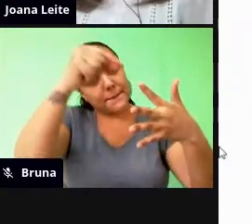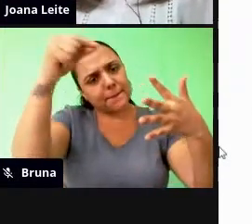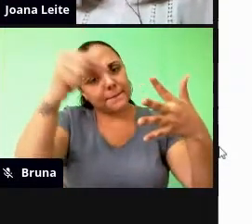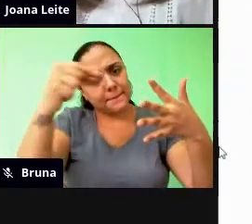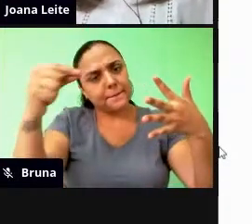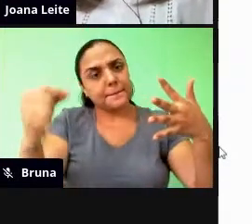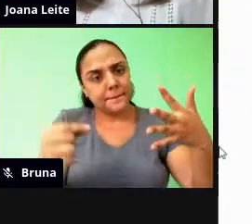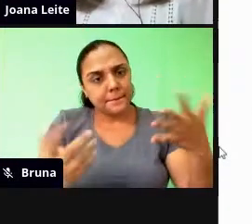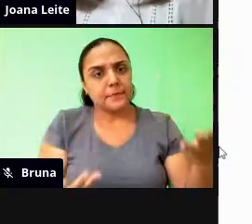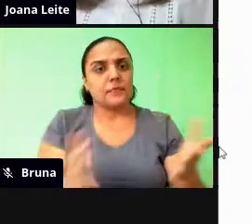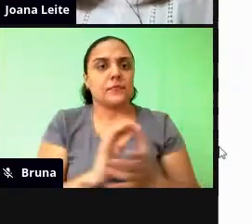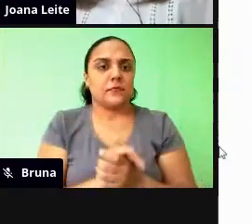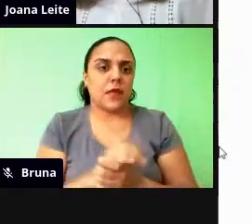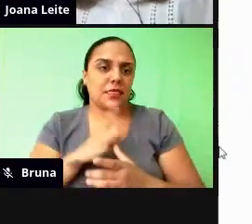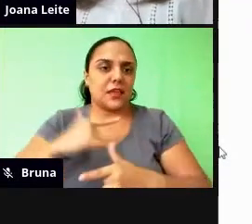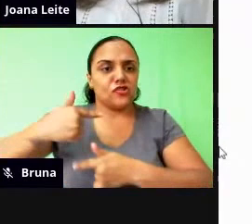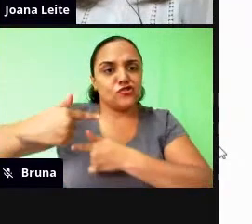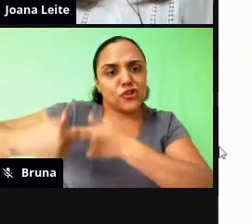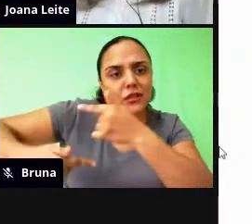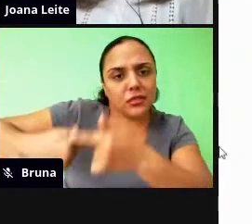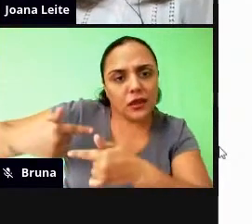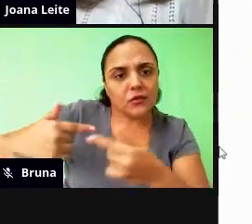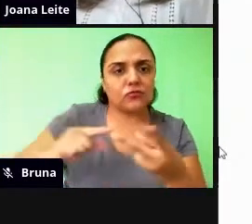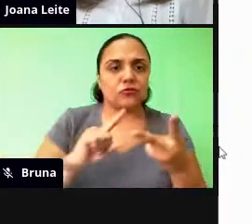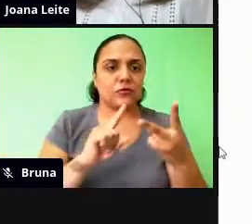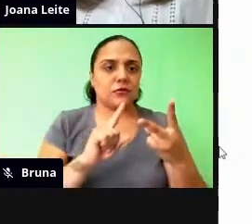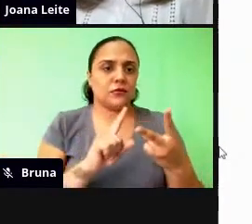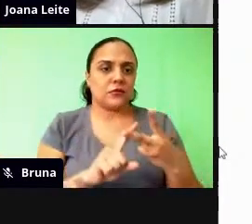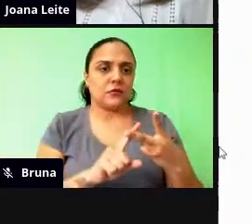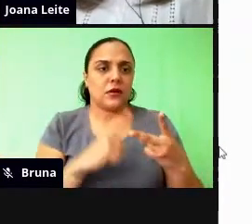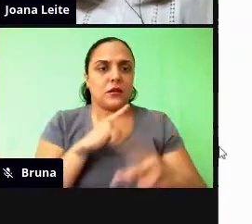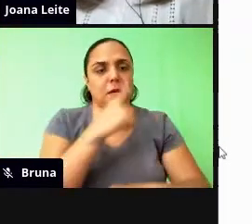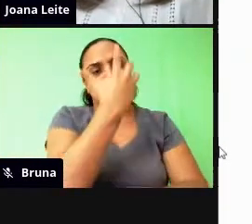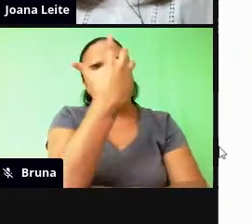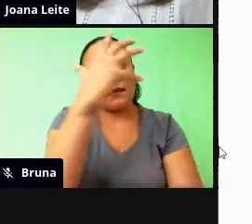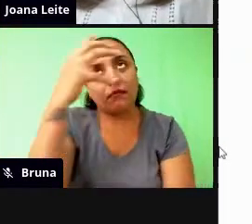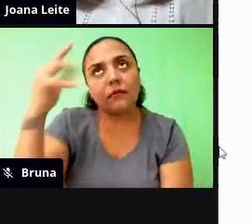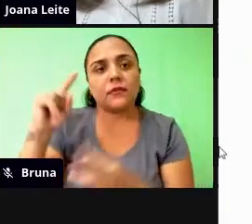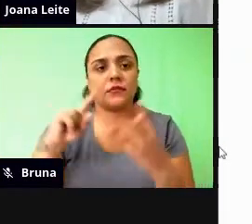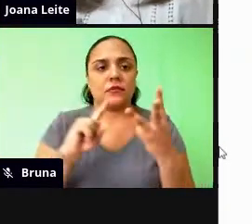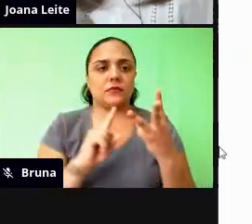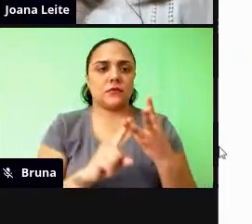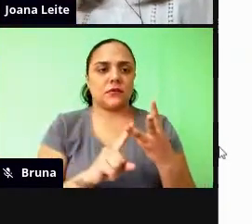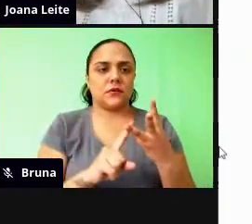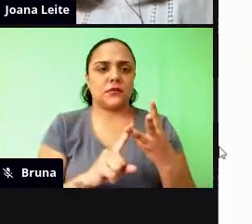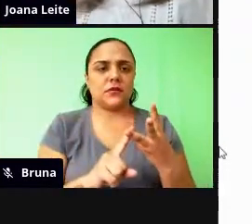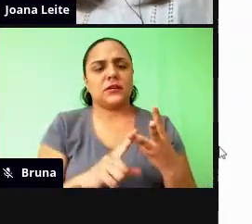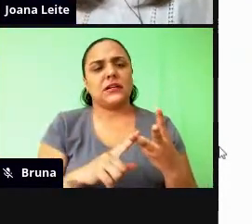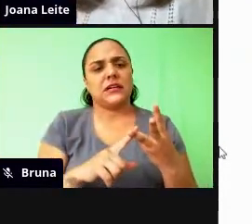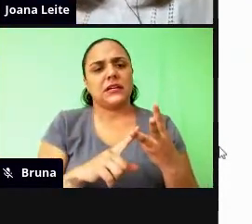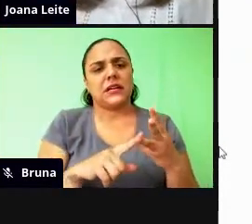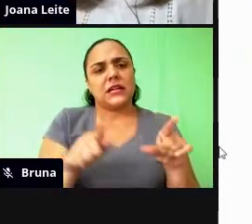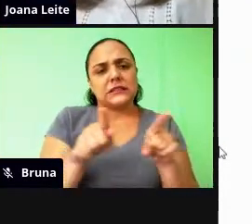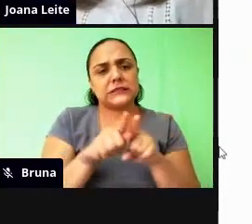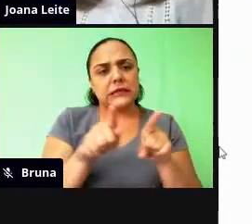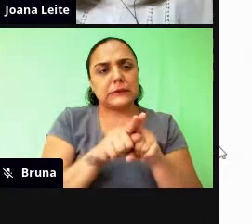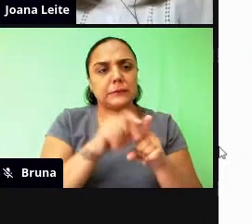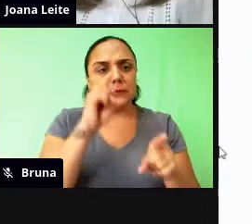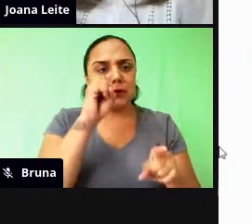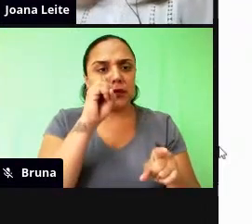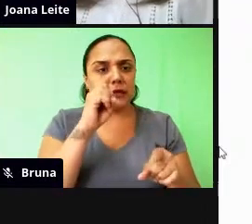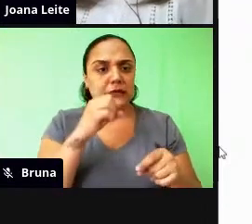Questões metabólicas, imunológicas, alterações de mitocondriais, o estresse oxidativo,